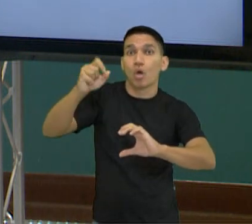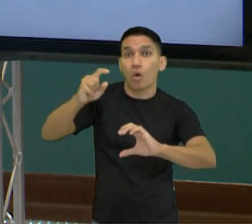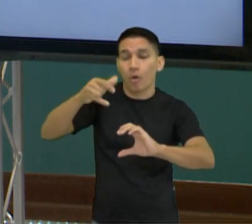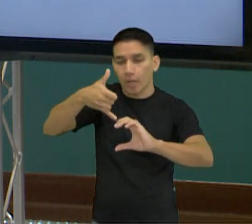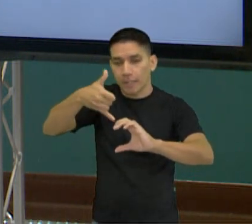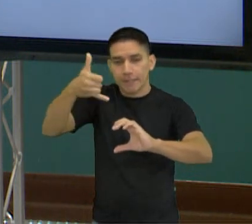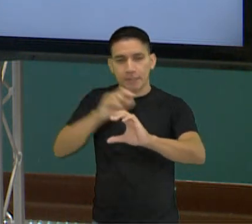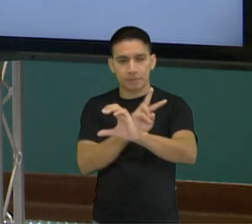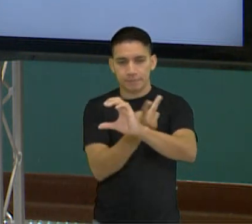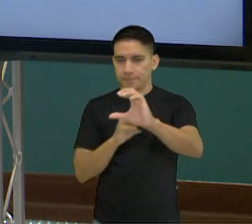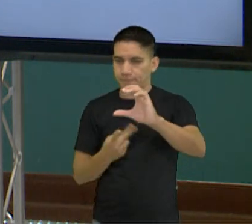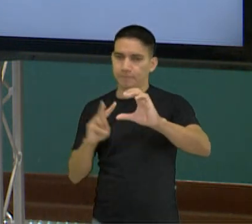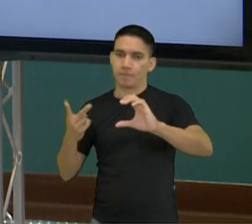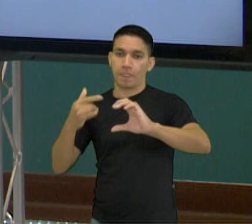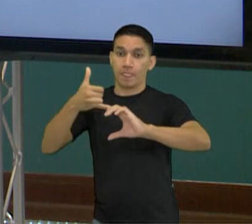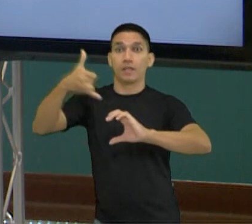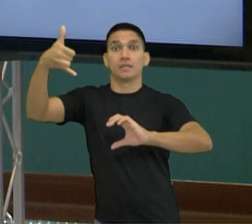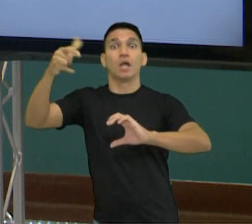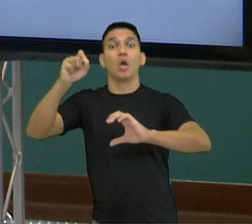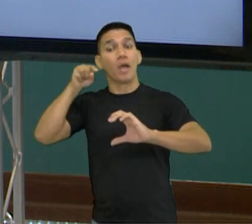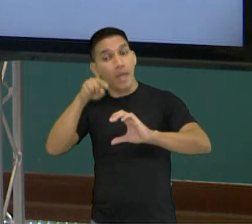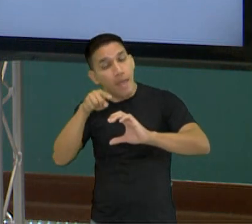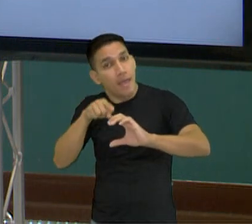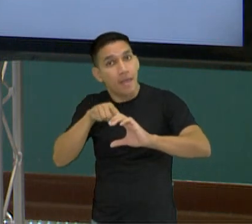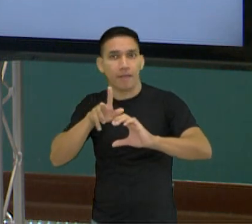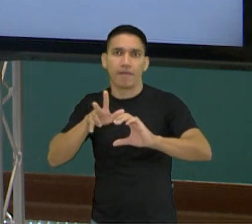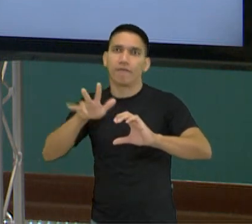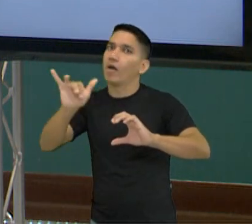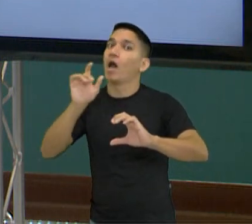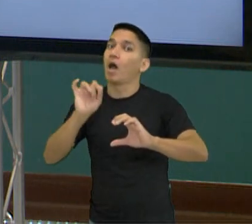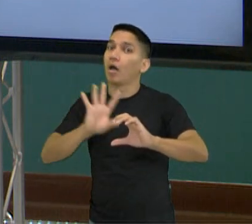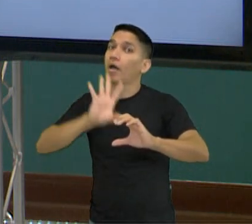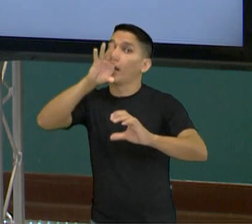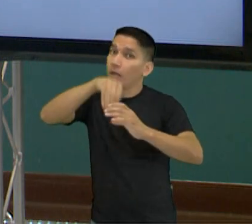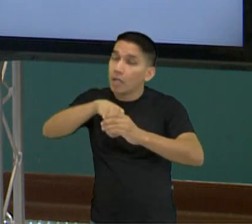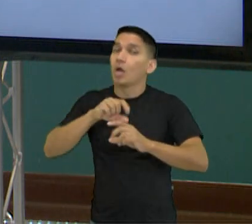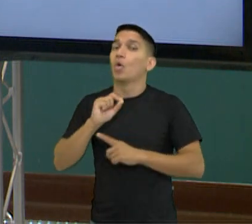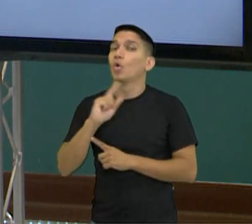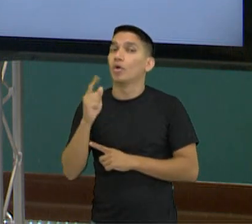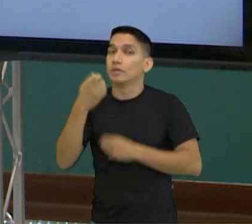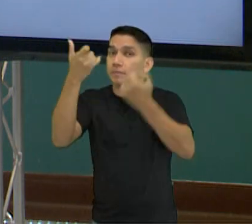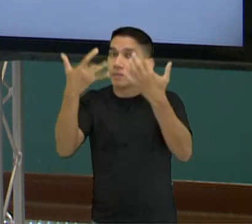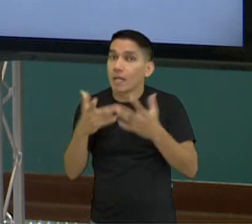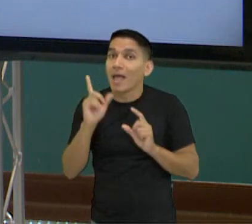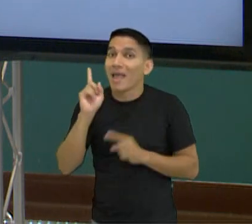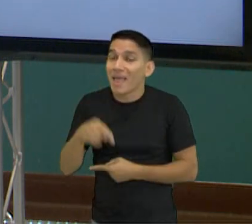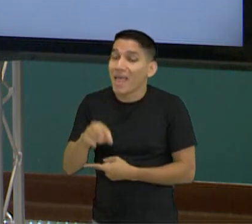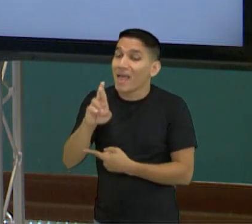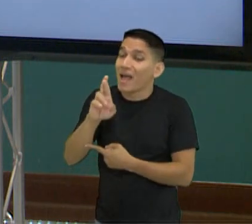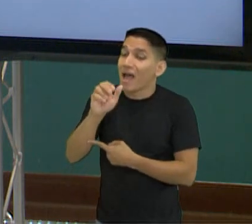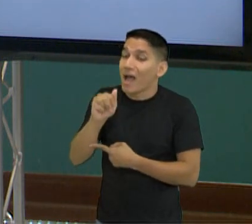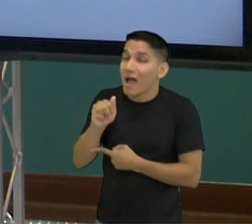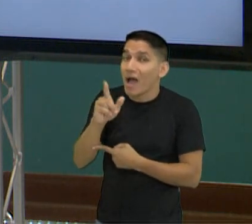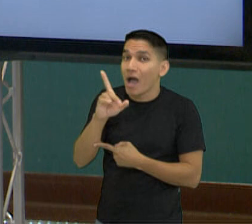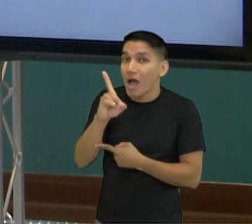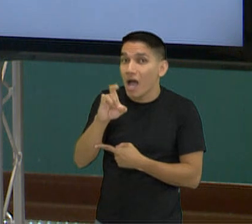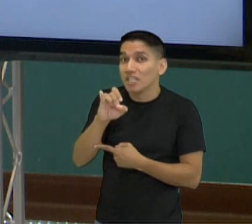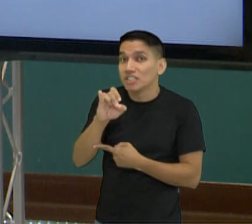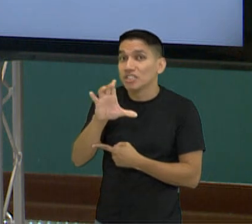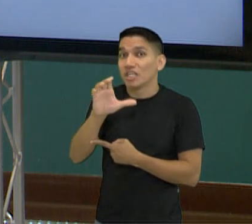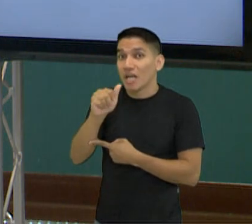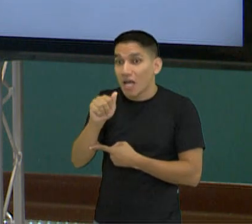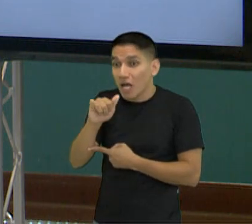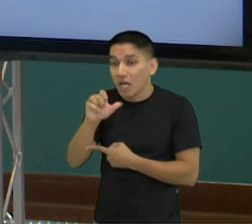carbônicas ramificadas, eles terão neles o que nós chamamos de radicais,